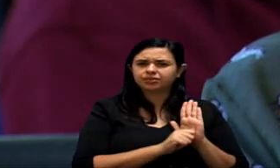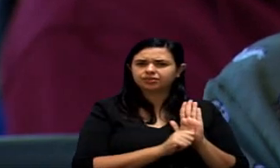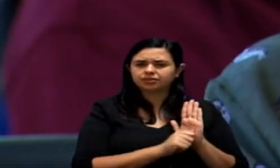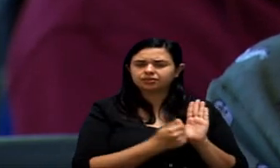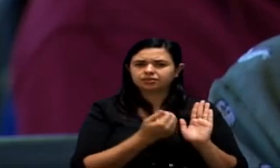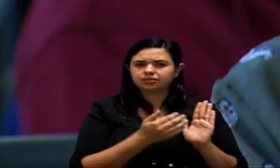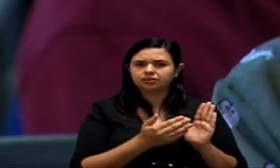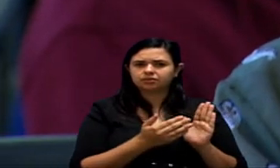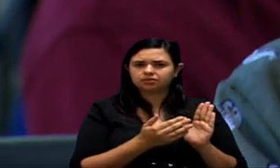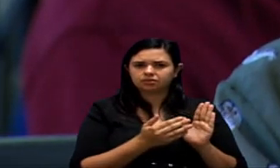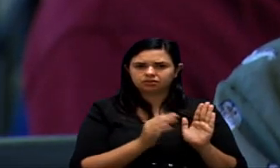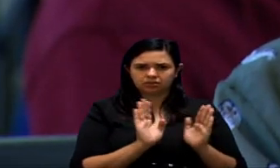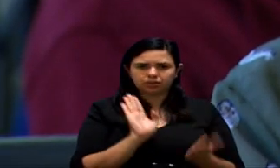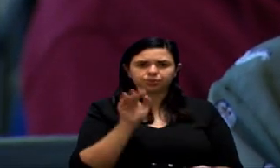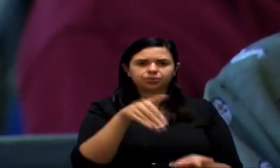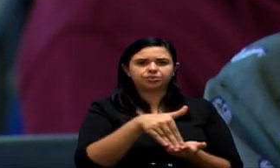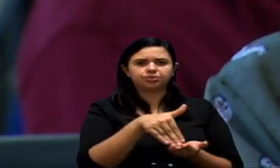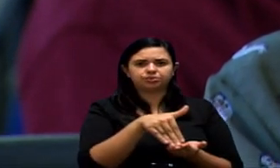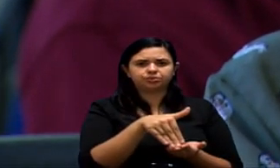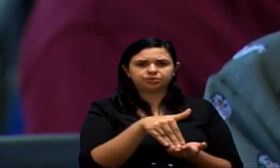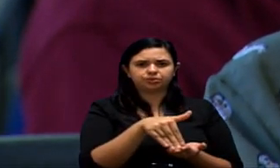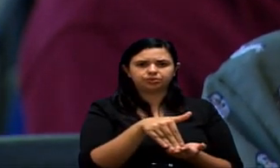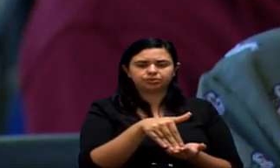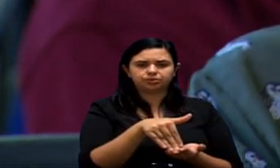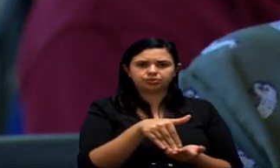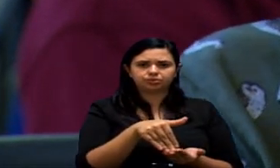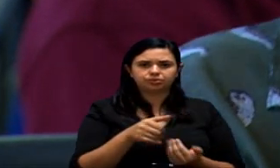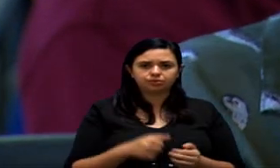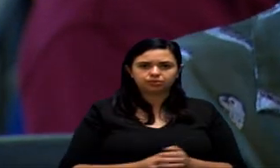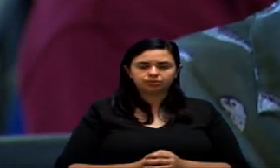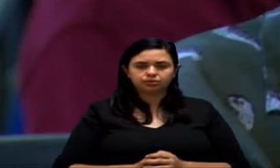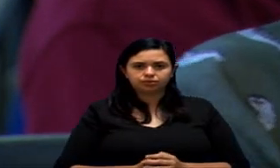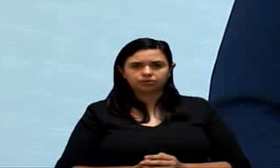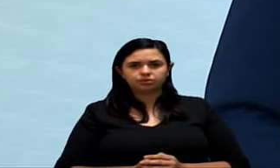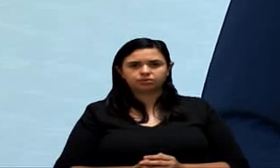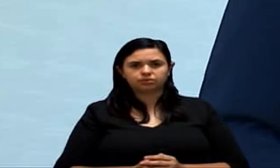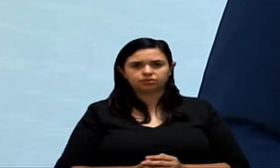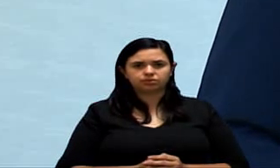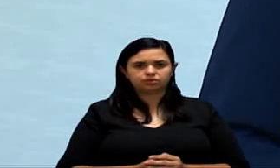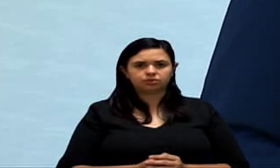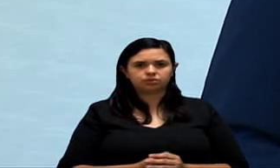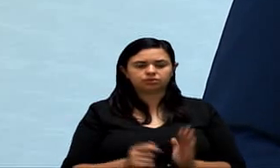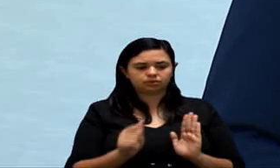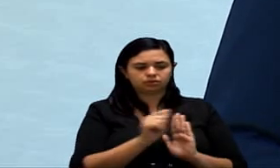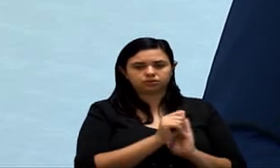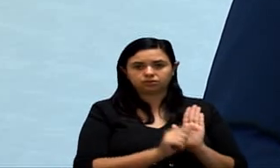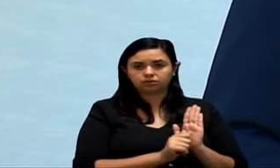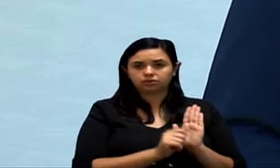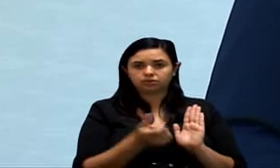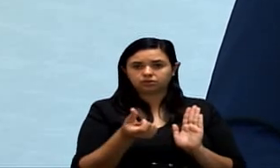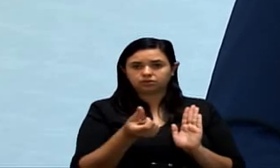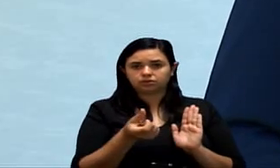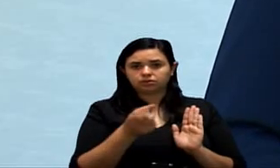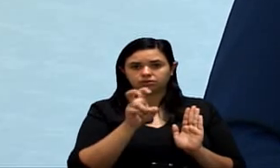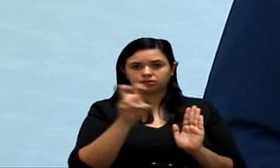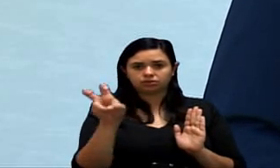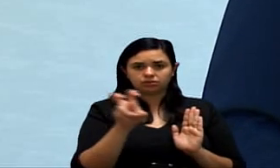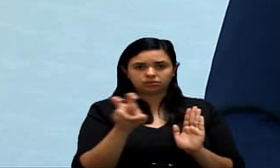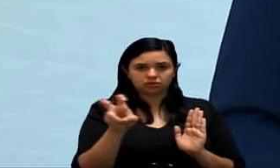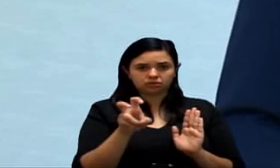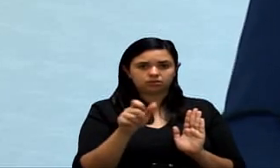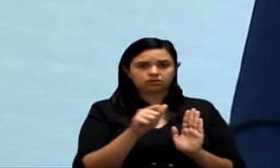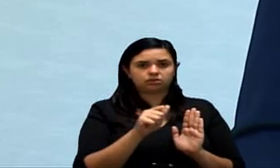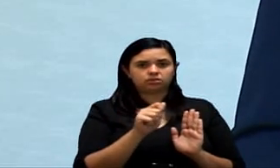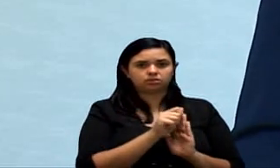último artigo, né? O último inciso. É no artigo, no inciso 6, né? Mas no artigo 5... É o último